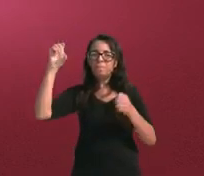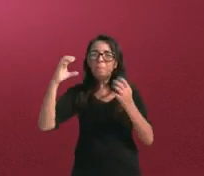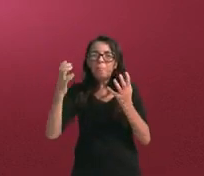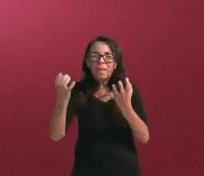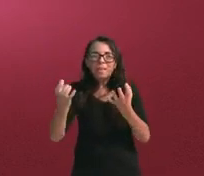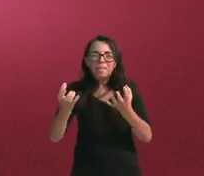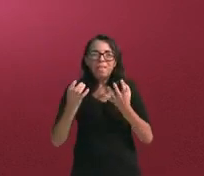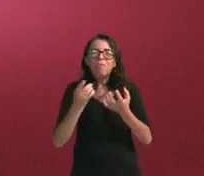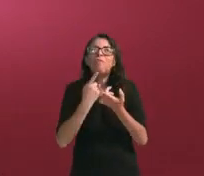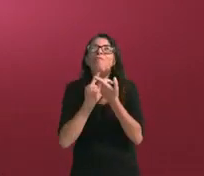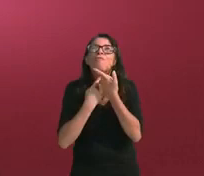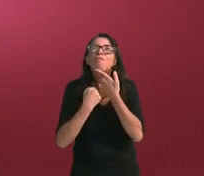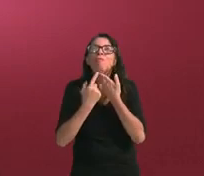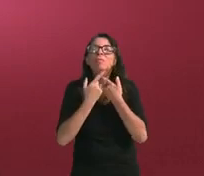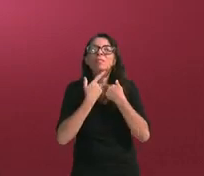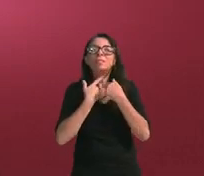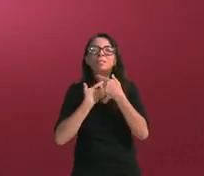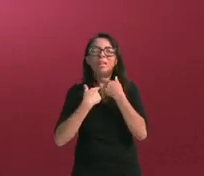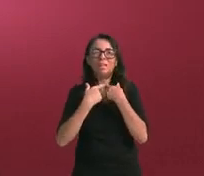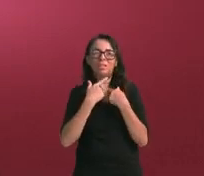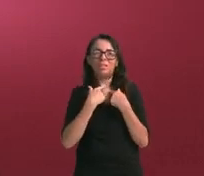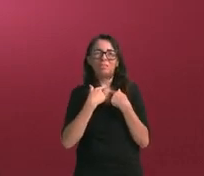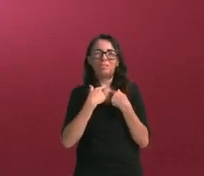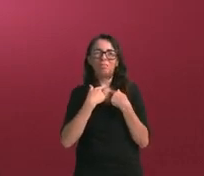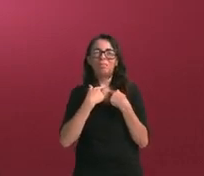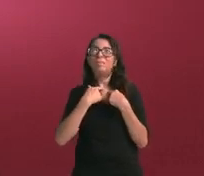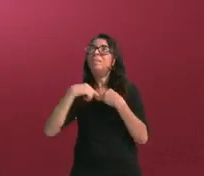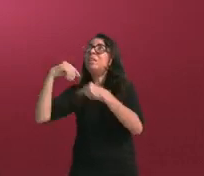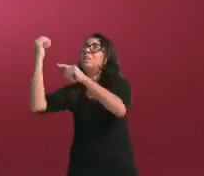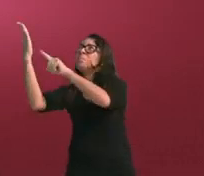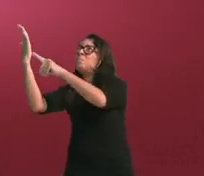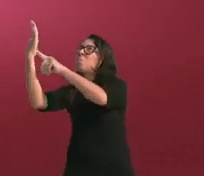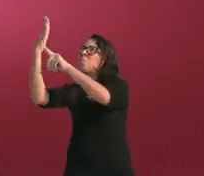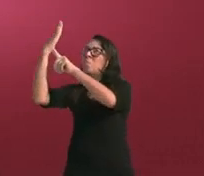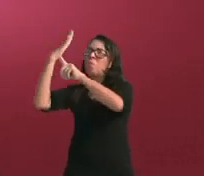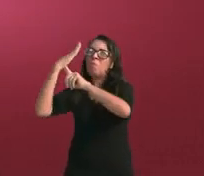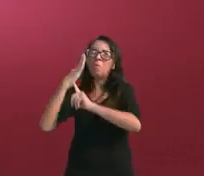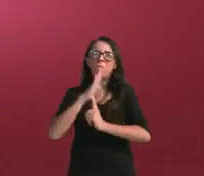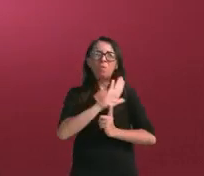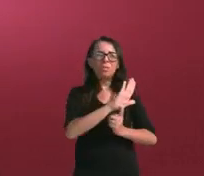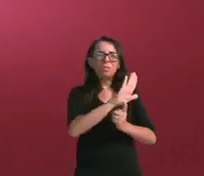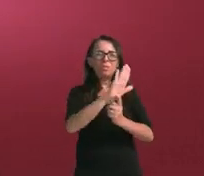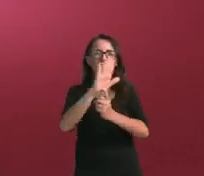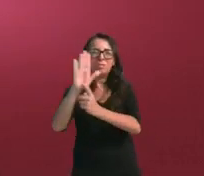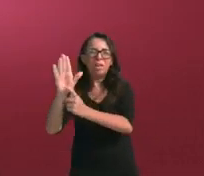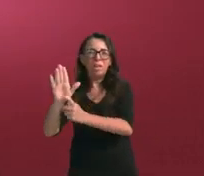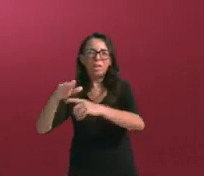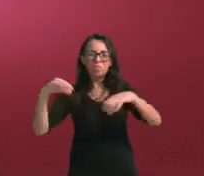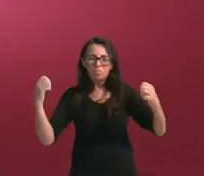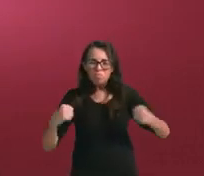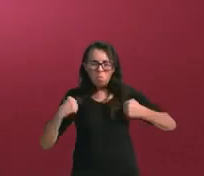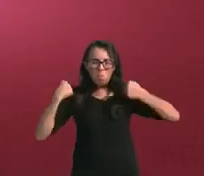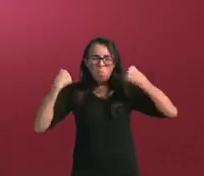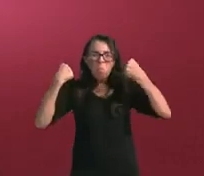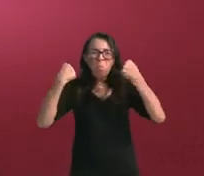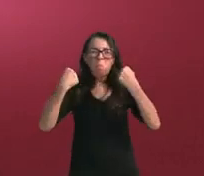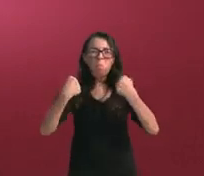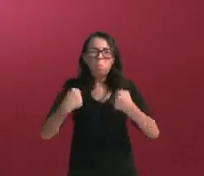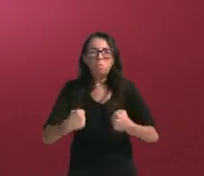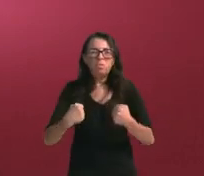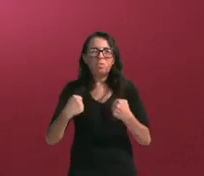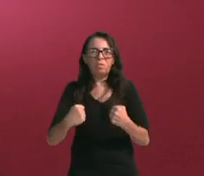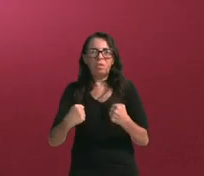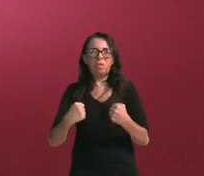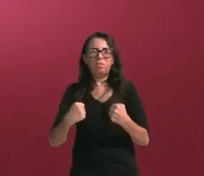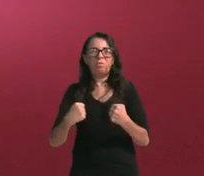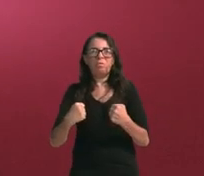a você e às pessoas que estão ao seu redor. Porque Deus quer revelar o quão